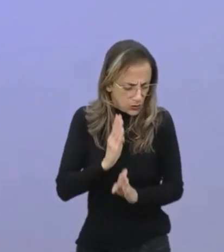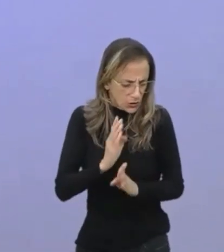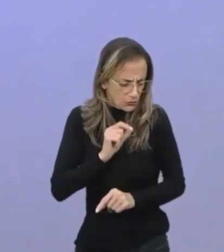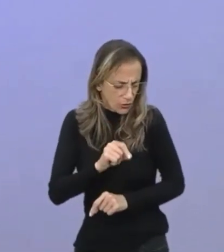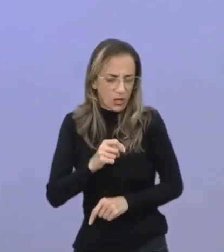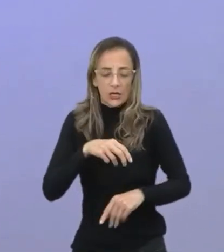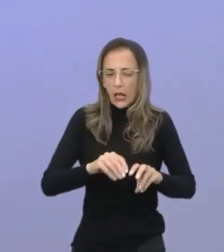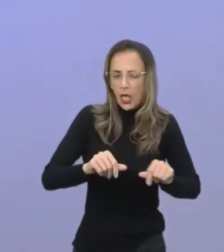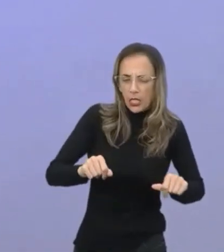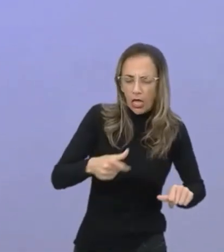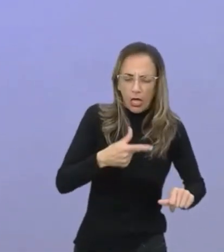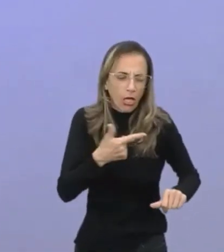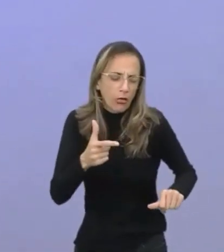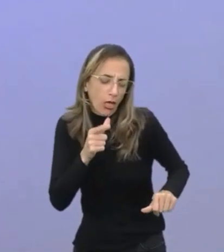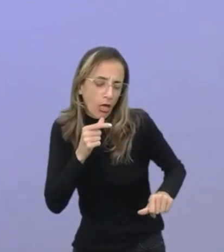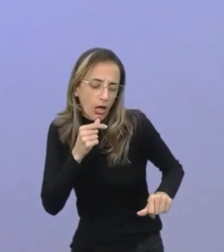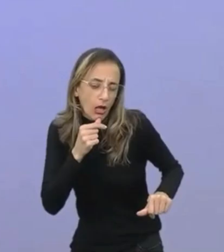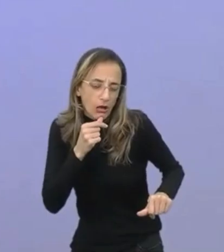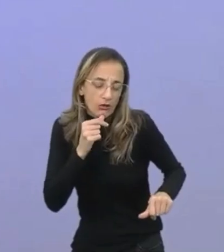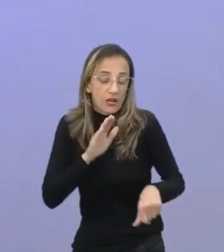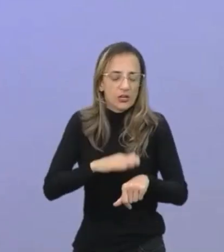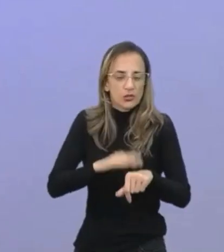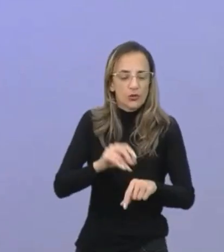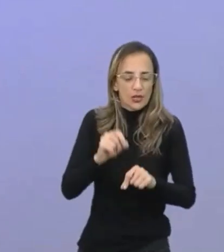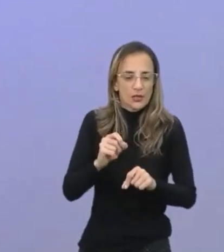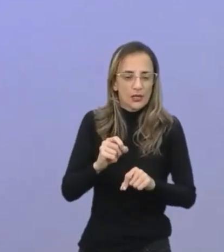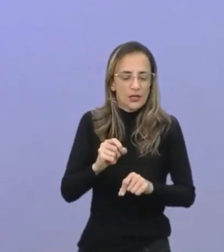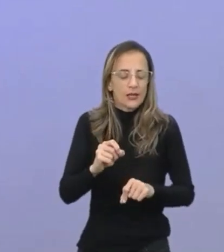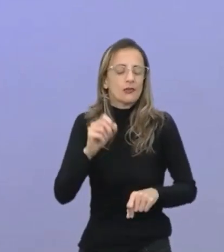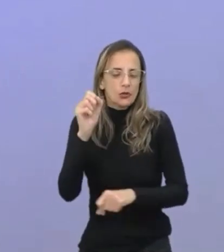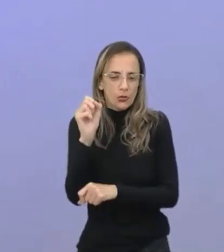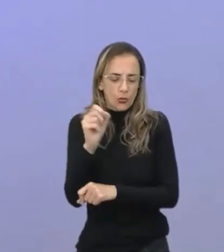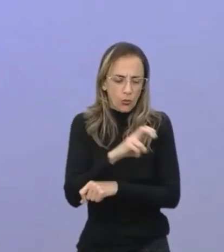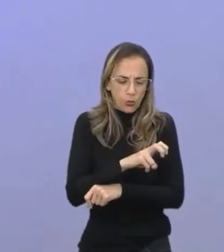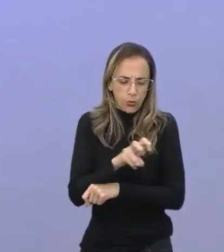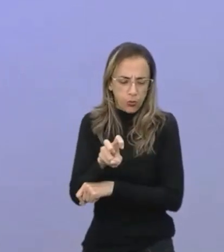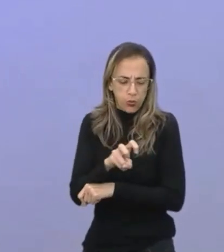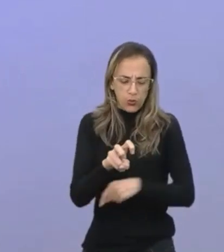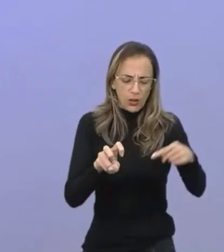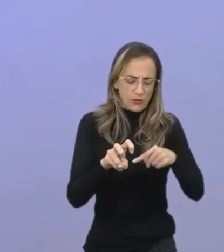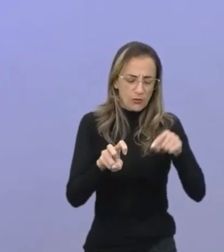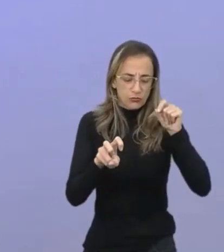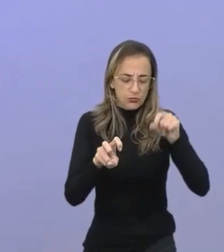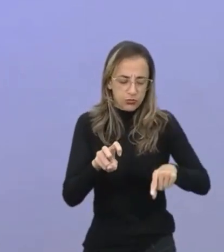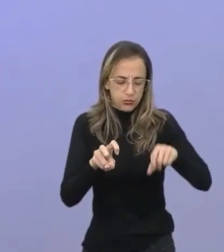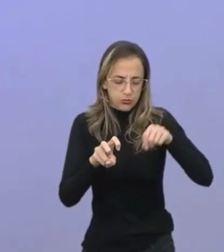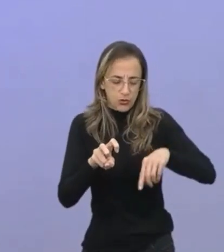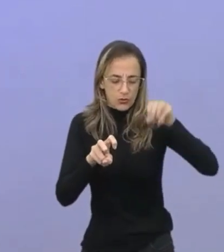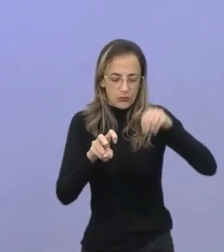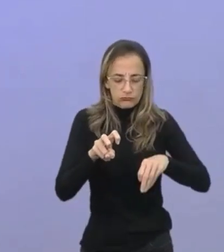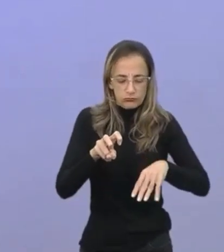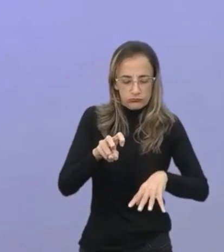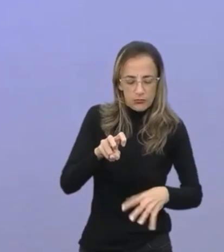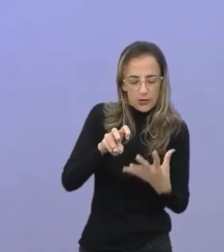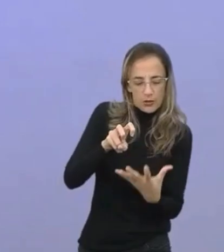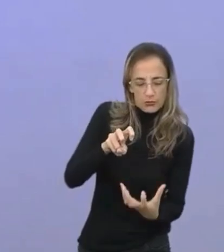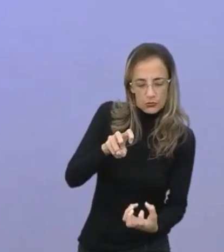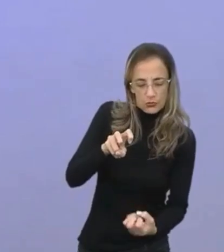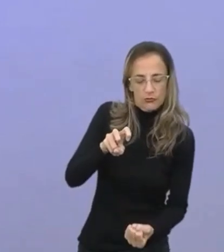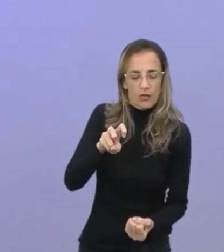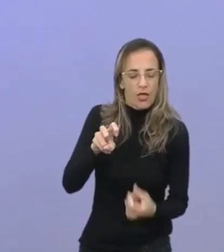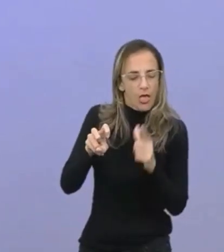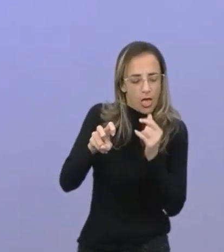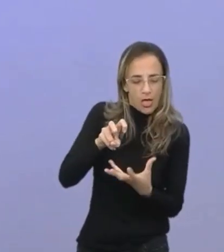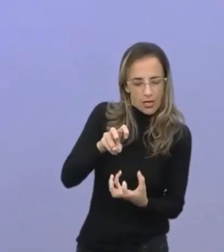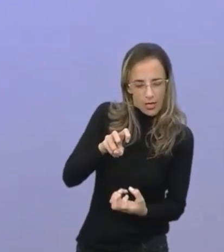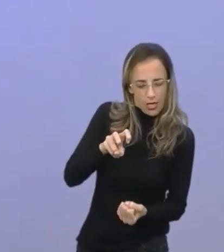terra? Ele vai ativar a irrigação. Então, ele vai colocar ali o atuador para fazer a coleta da água. Então, vai coletar a